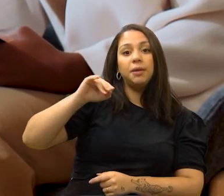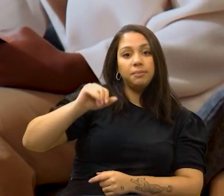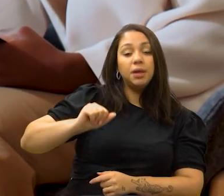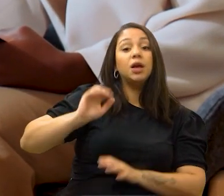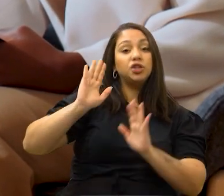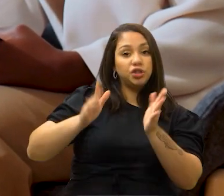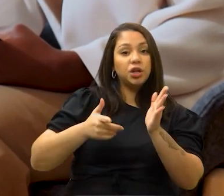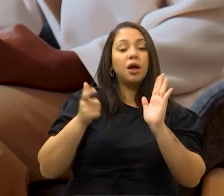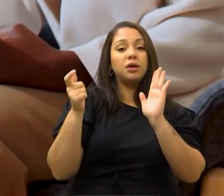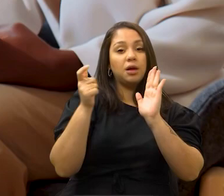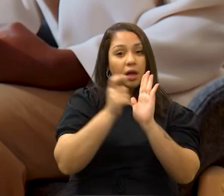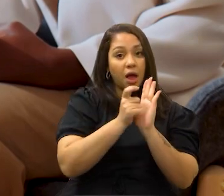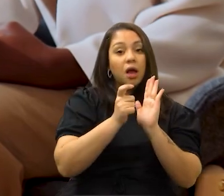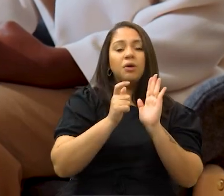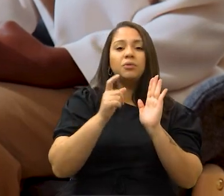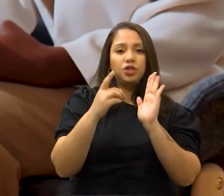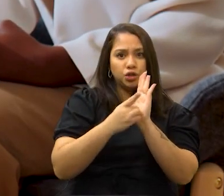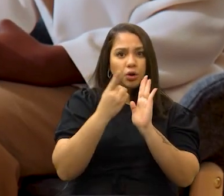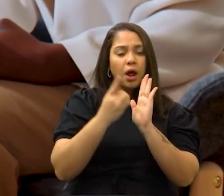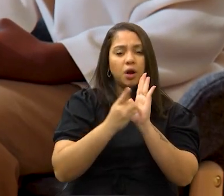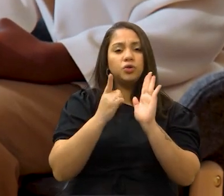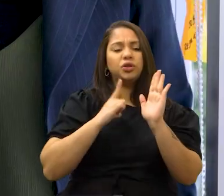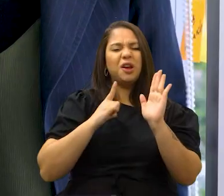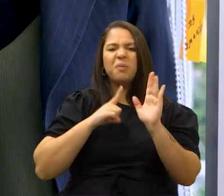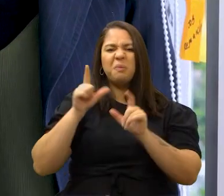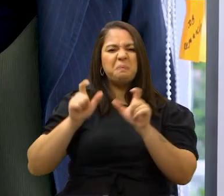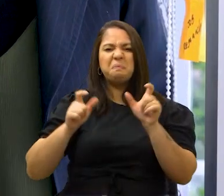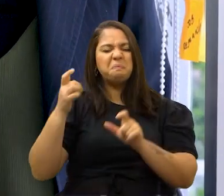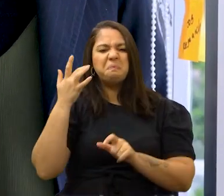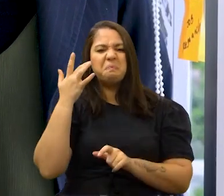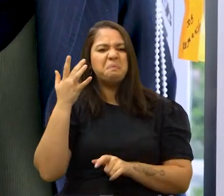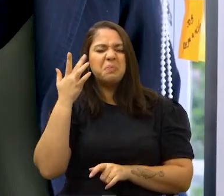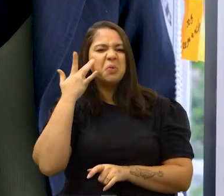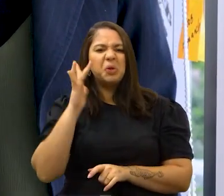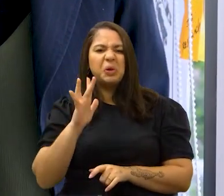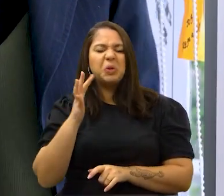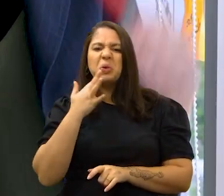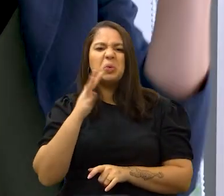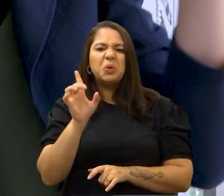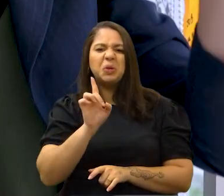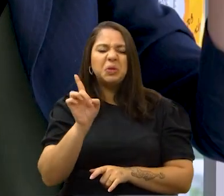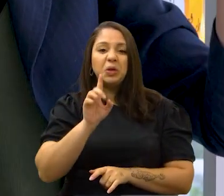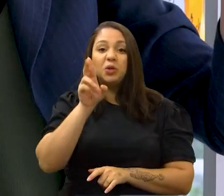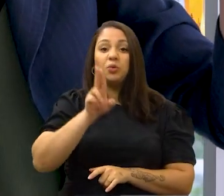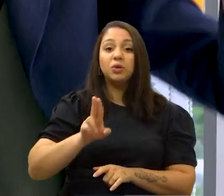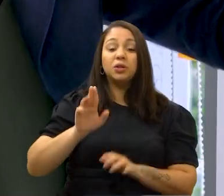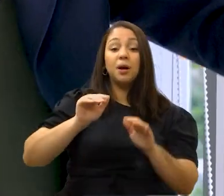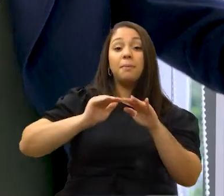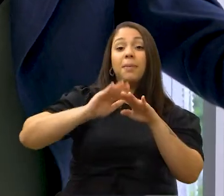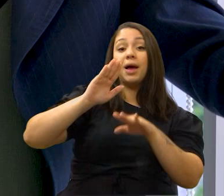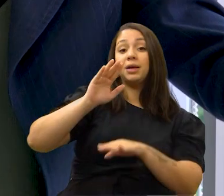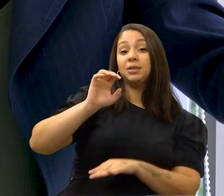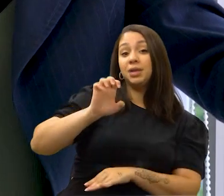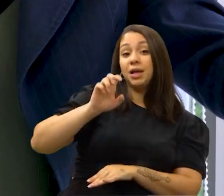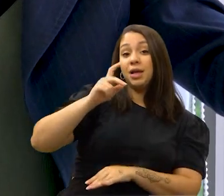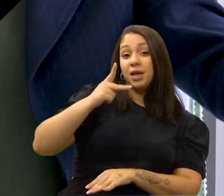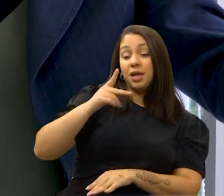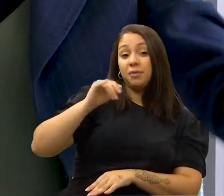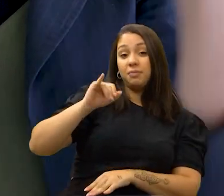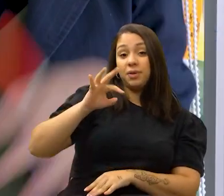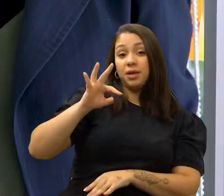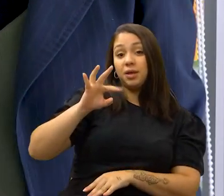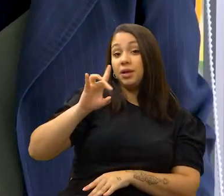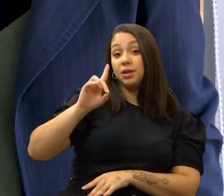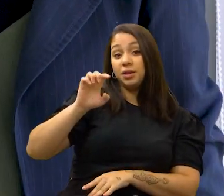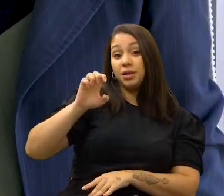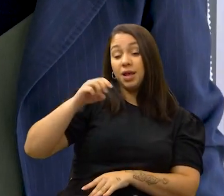era dicionarizado, mas quase ninguém usava, não conhecia. É verdade. Conhecia mais epidemia, que é menor,